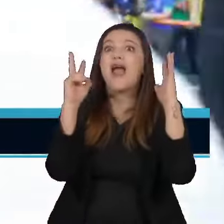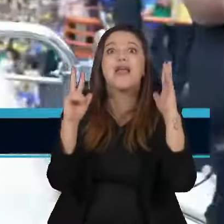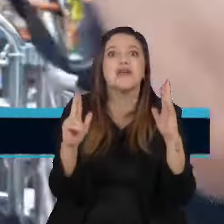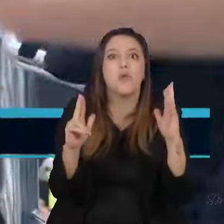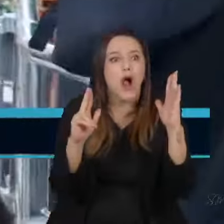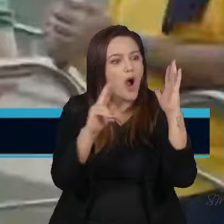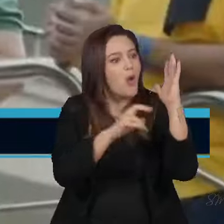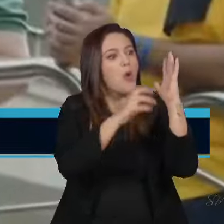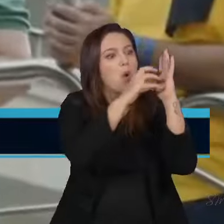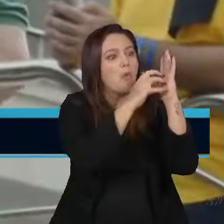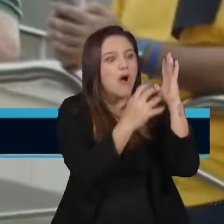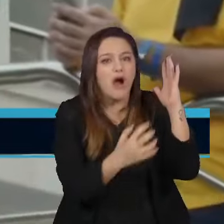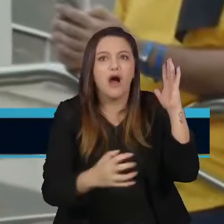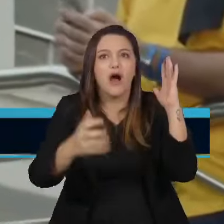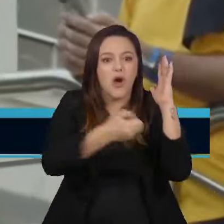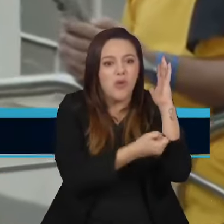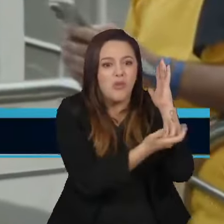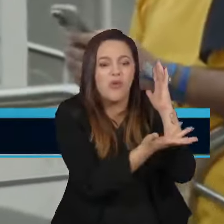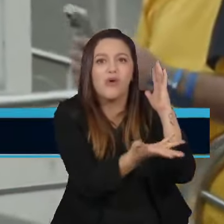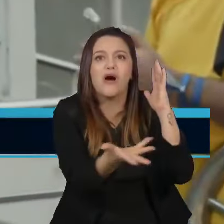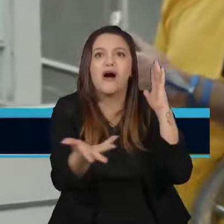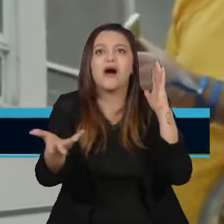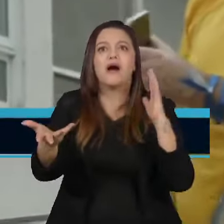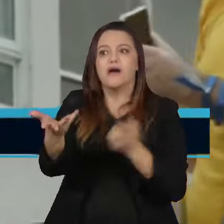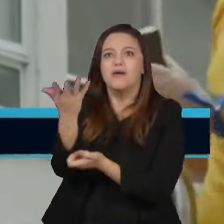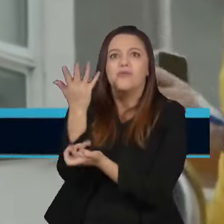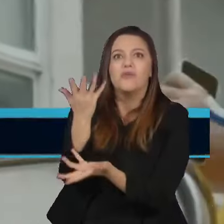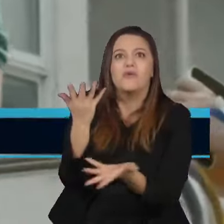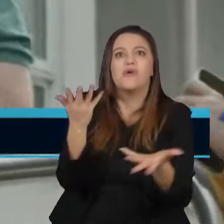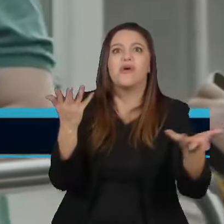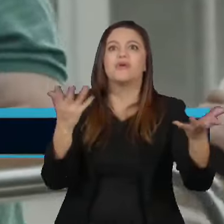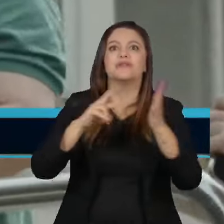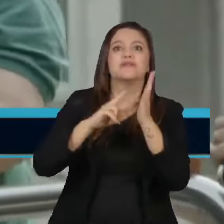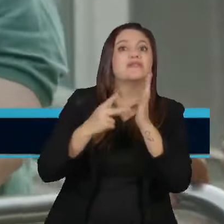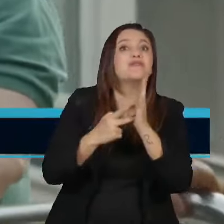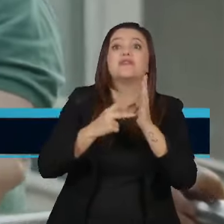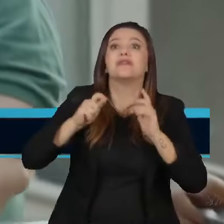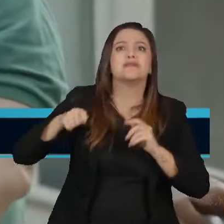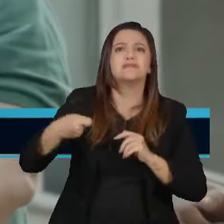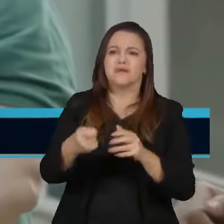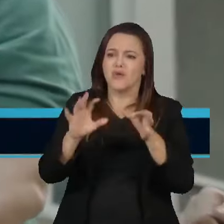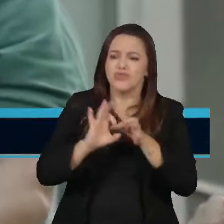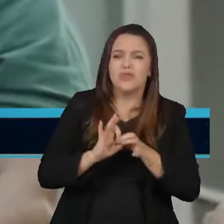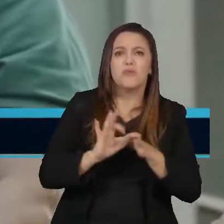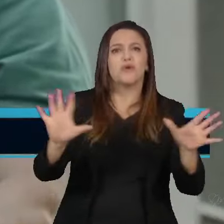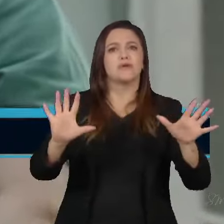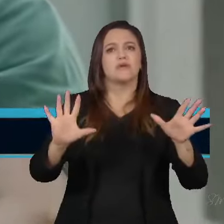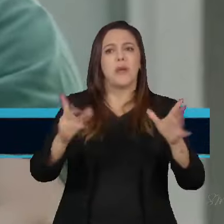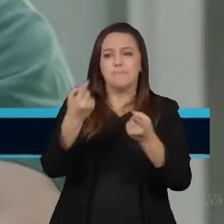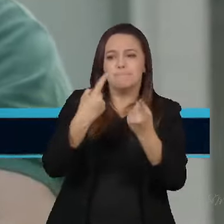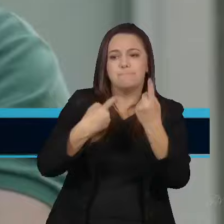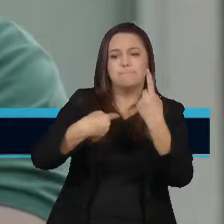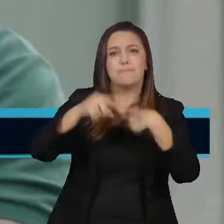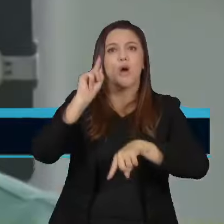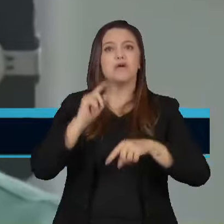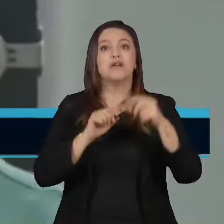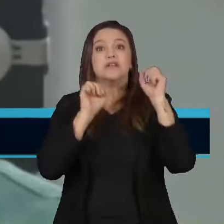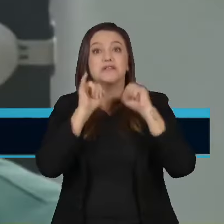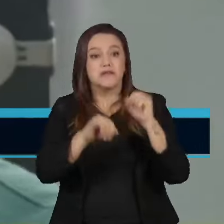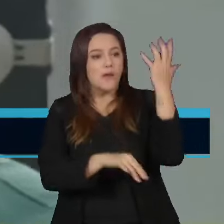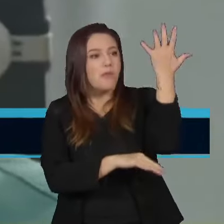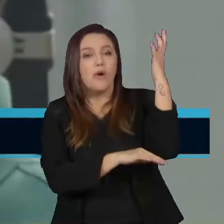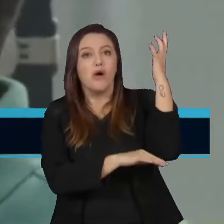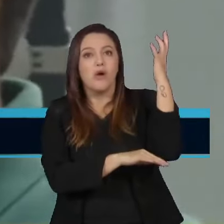são a democracia, a livre iniciativa, a prosperidade. Se essa árvore morre,